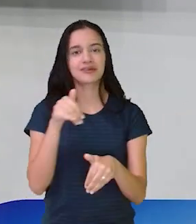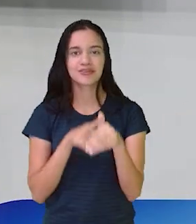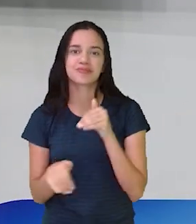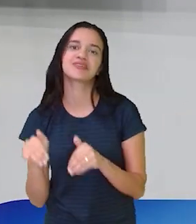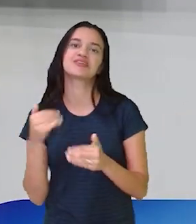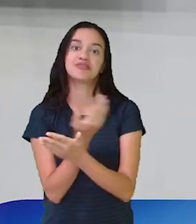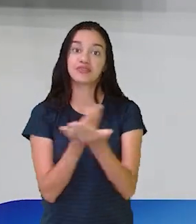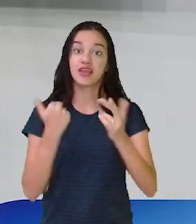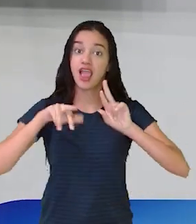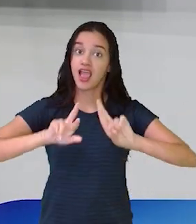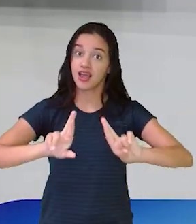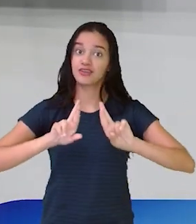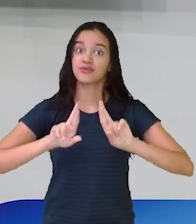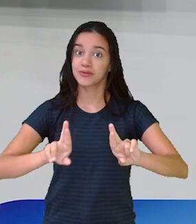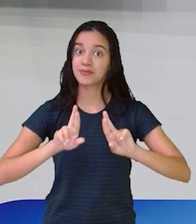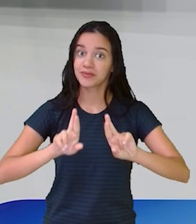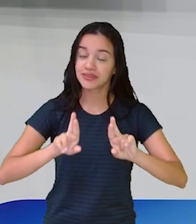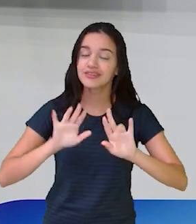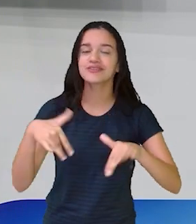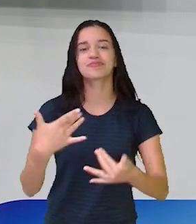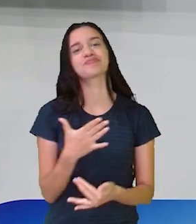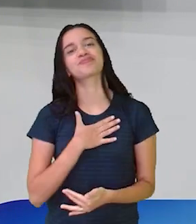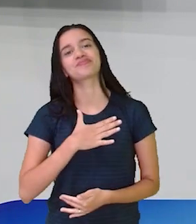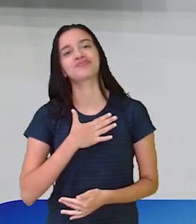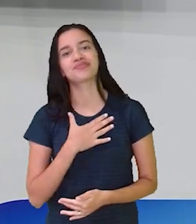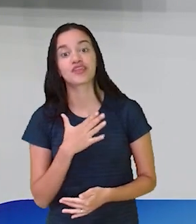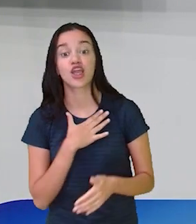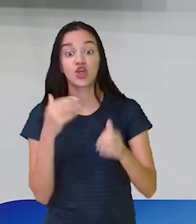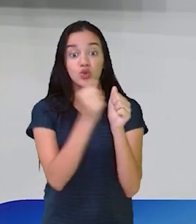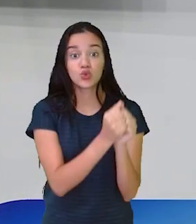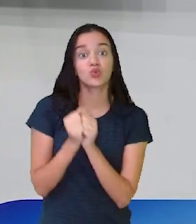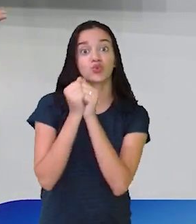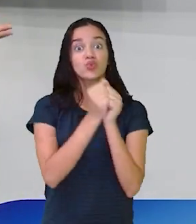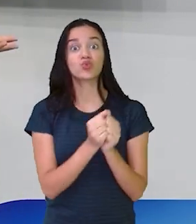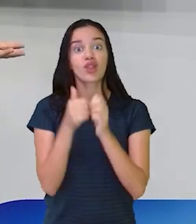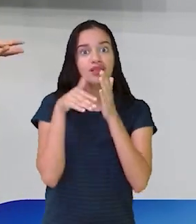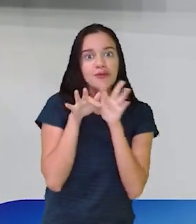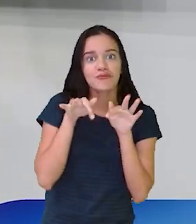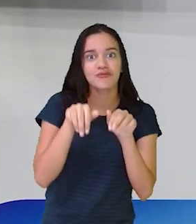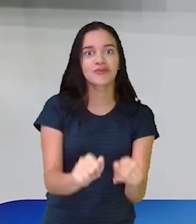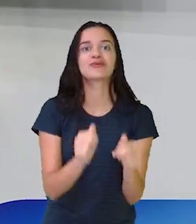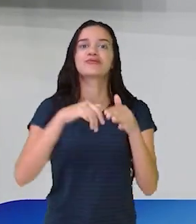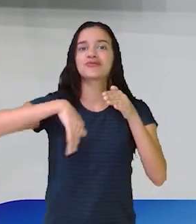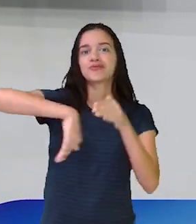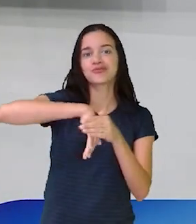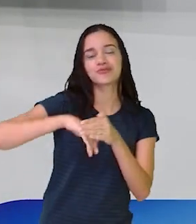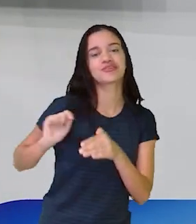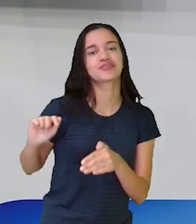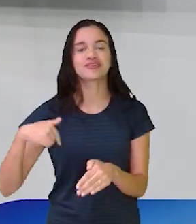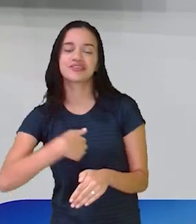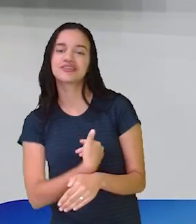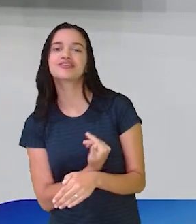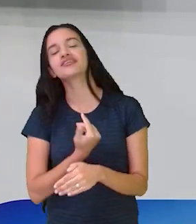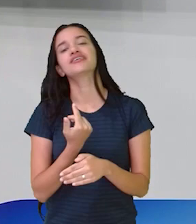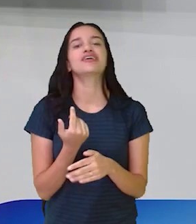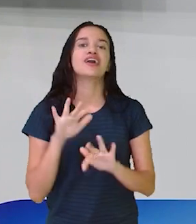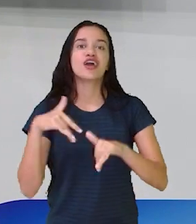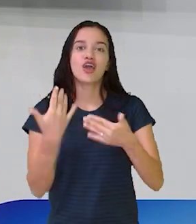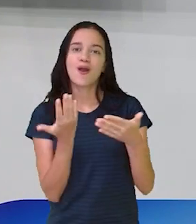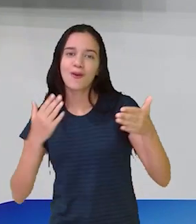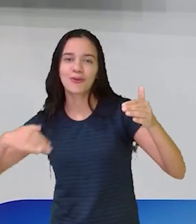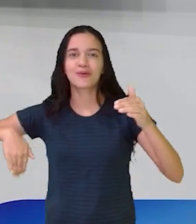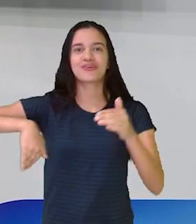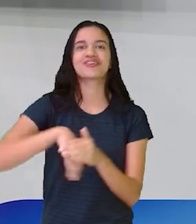vocês. Espero que estejam comigo e juntos ao final do jogo a gente faça aquele gol